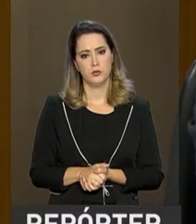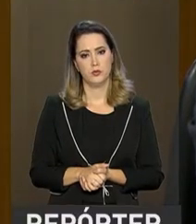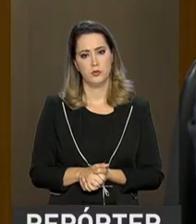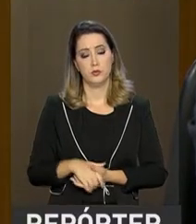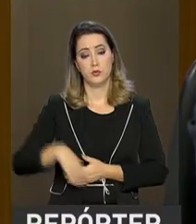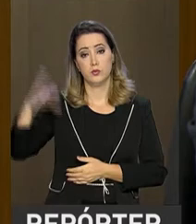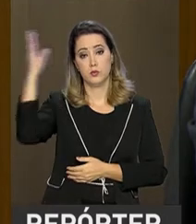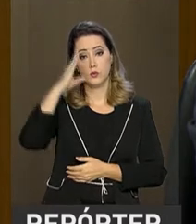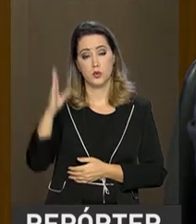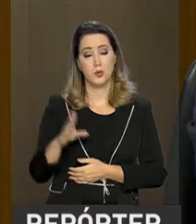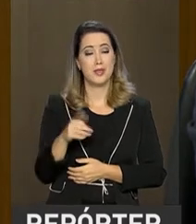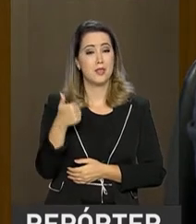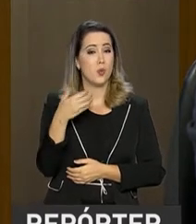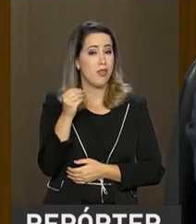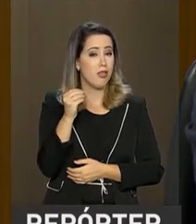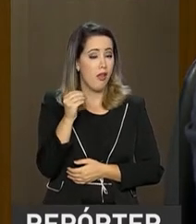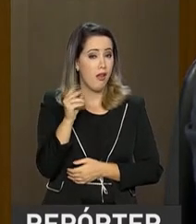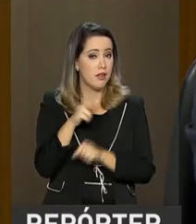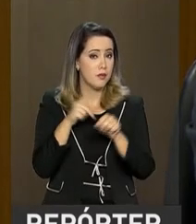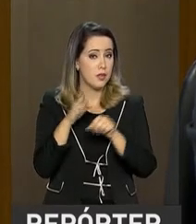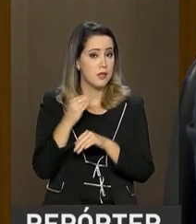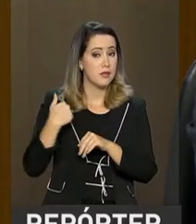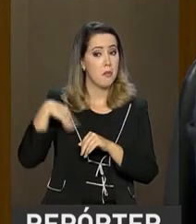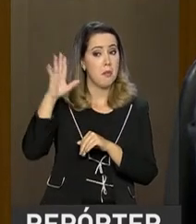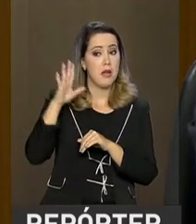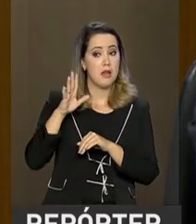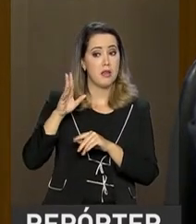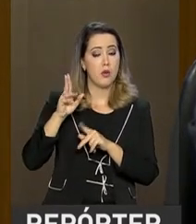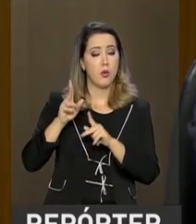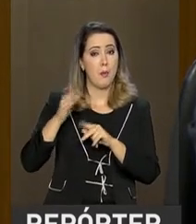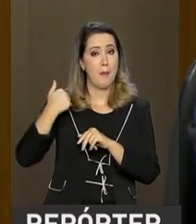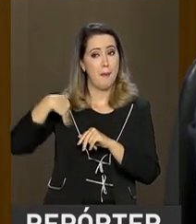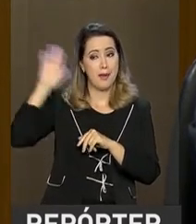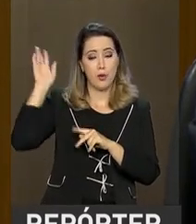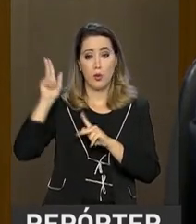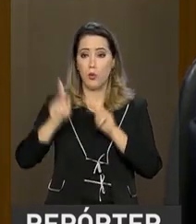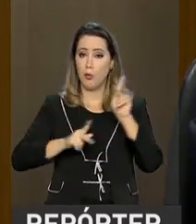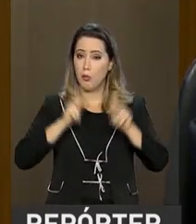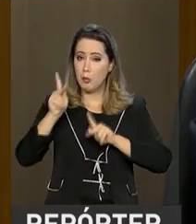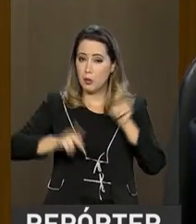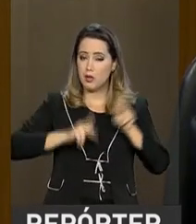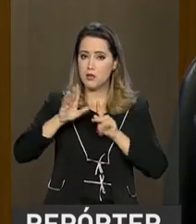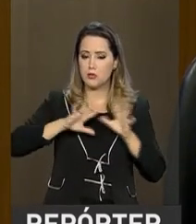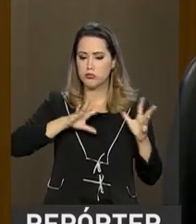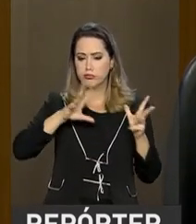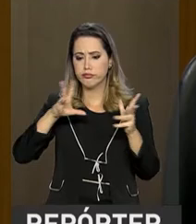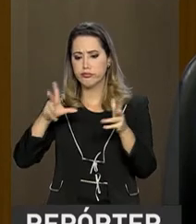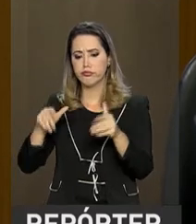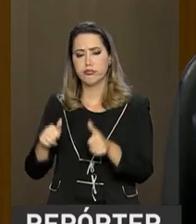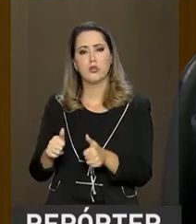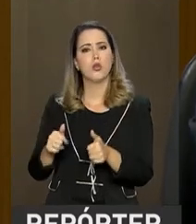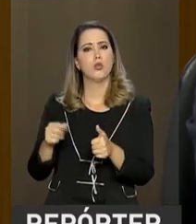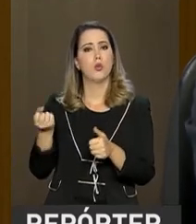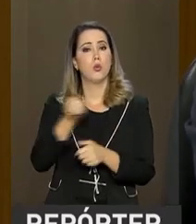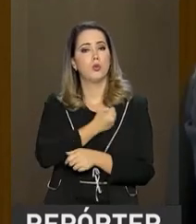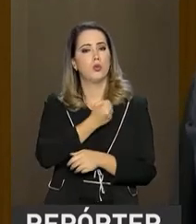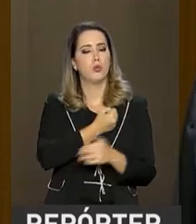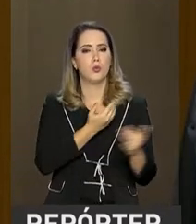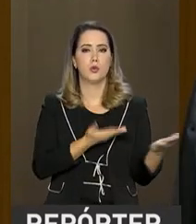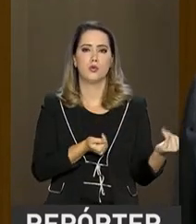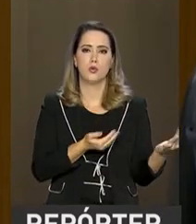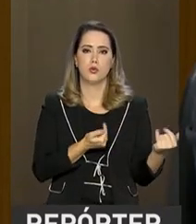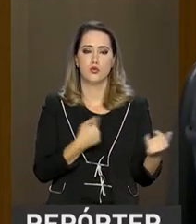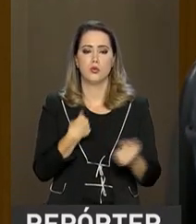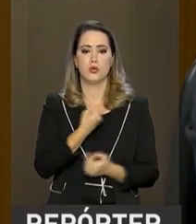brasil é um dos dez países mais populosos do mundo no que tange à juventude e de